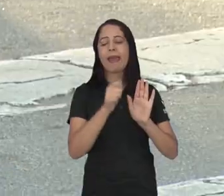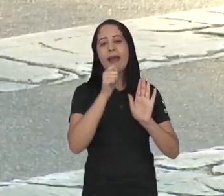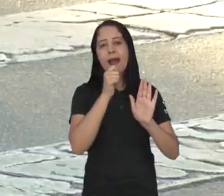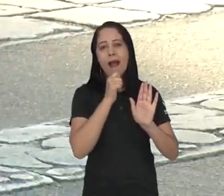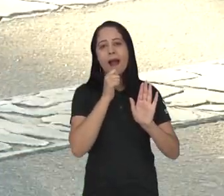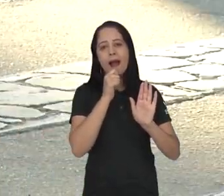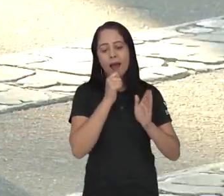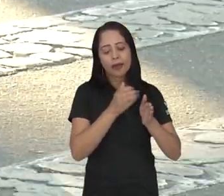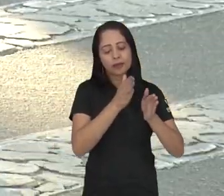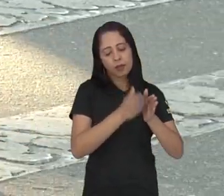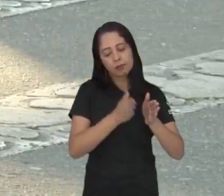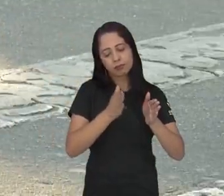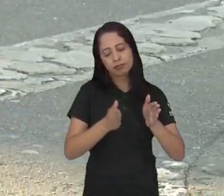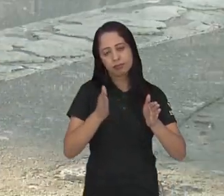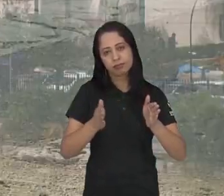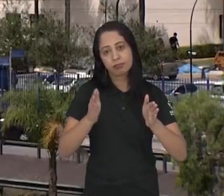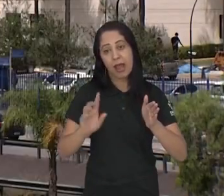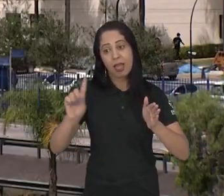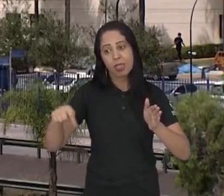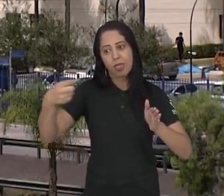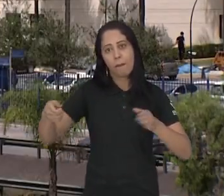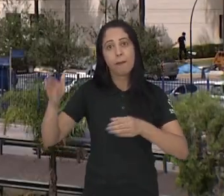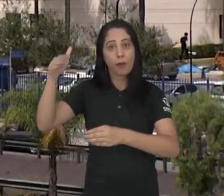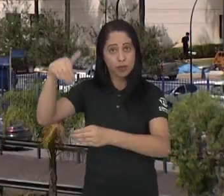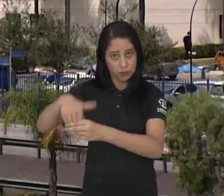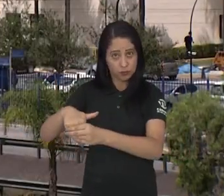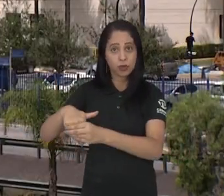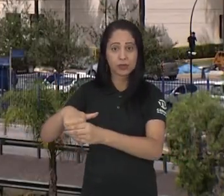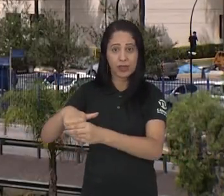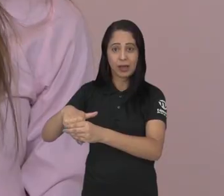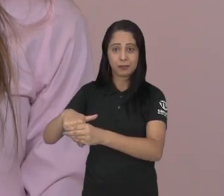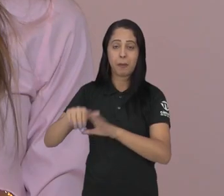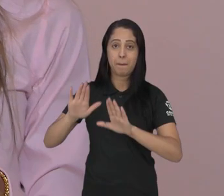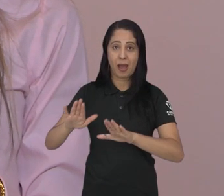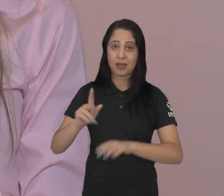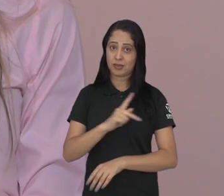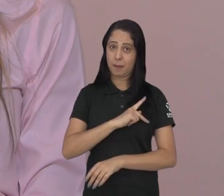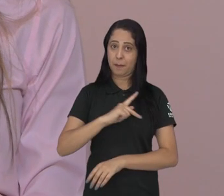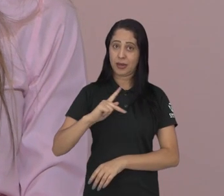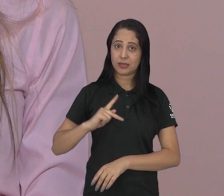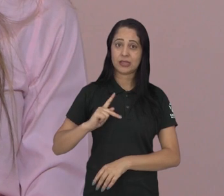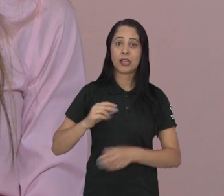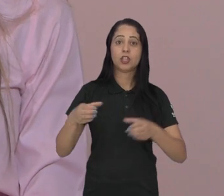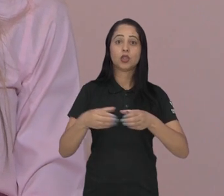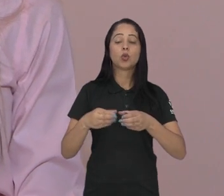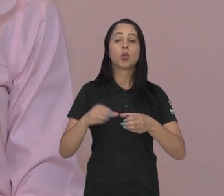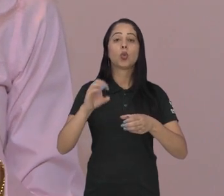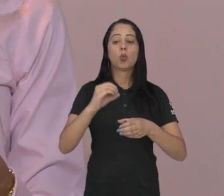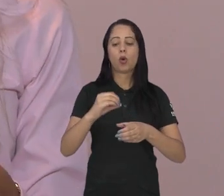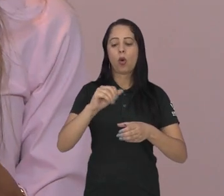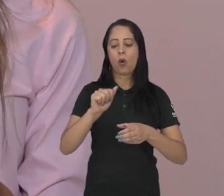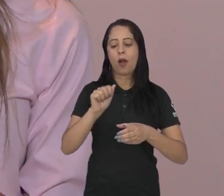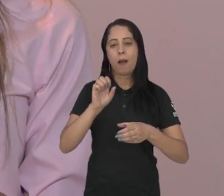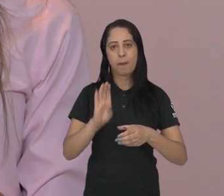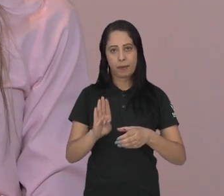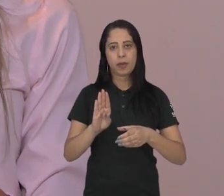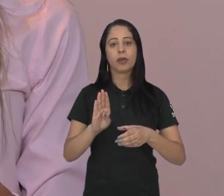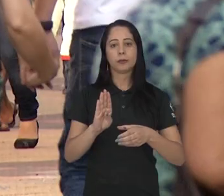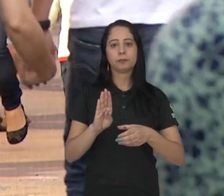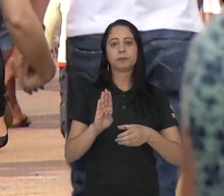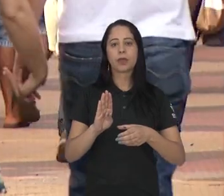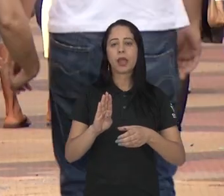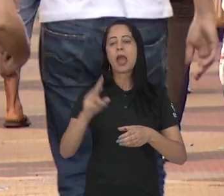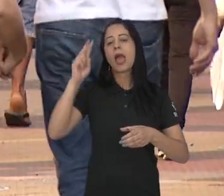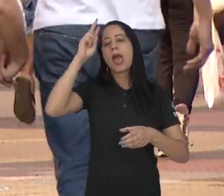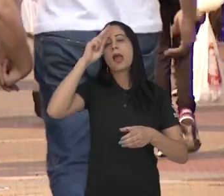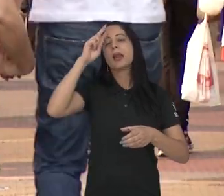social parceiro das mulheres tramita na Câmara a presidente da Comissão de mulheres da OAB relembra algumas